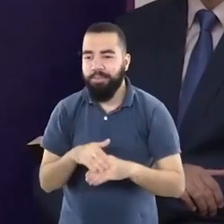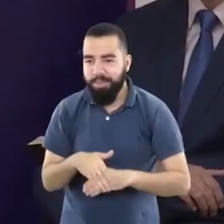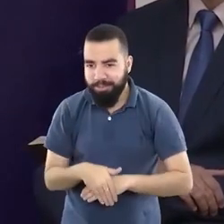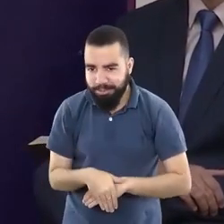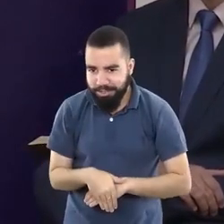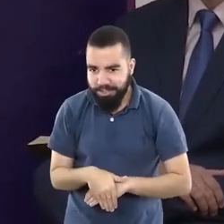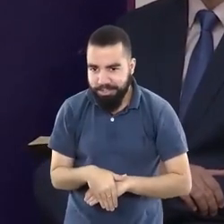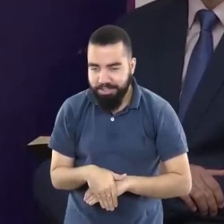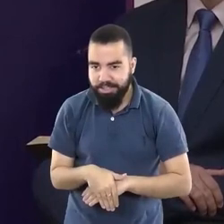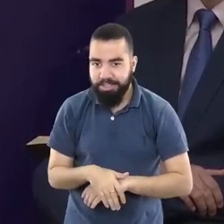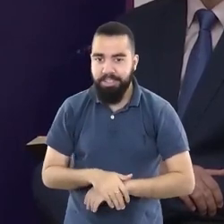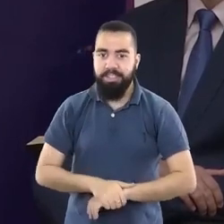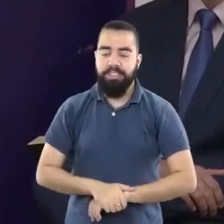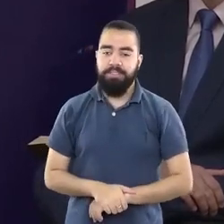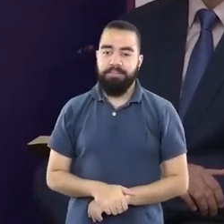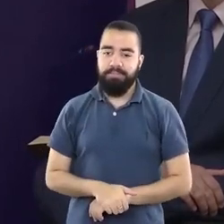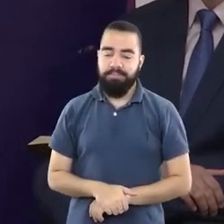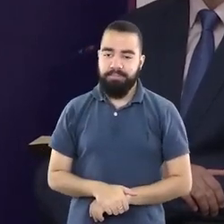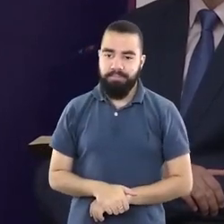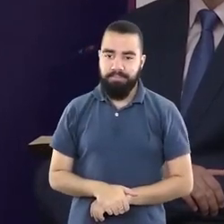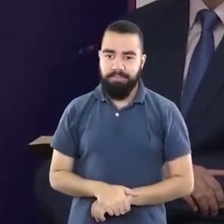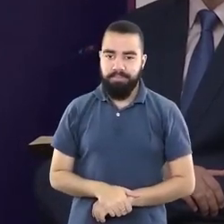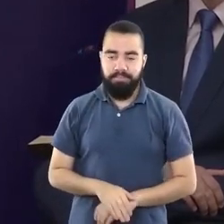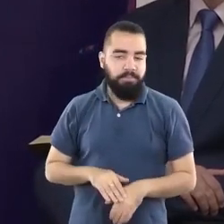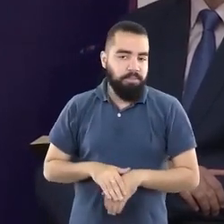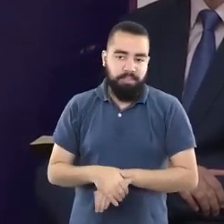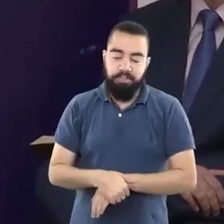Só lata vazia faz barulho.